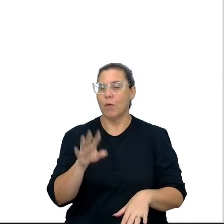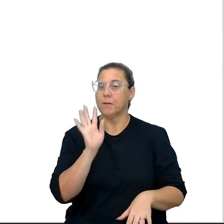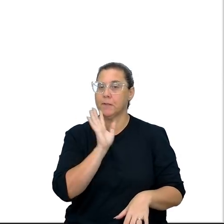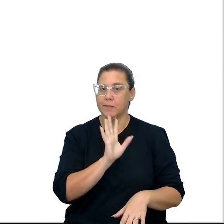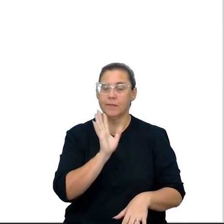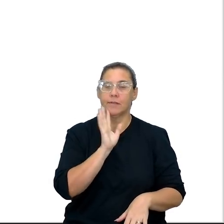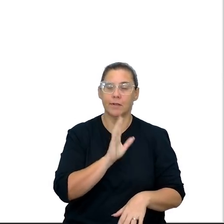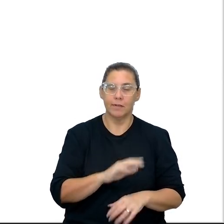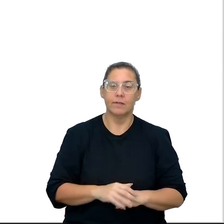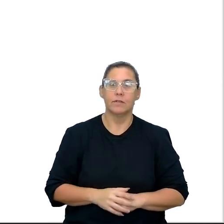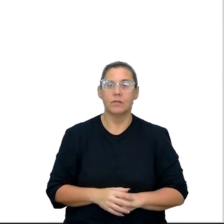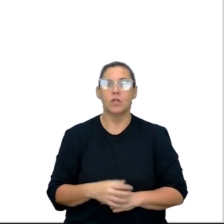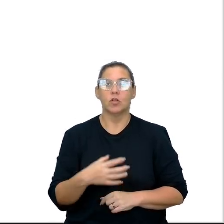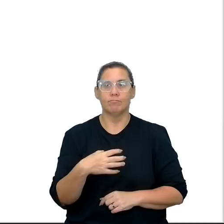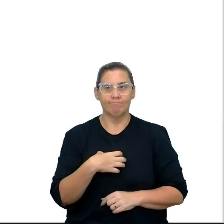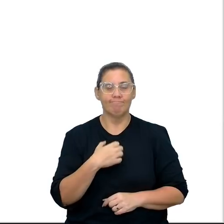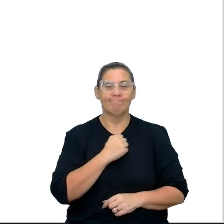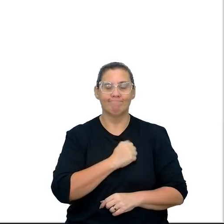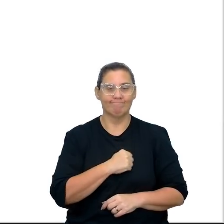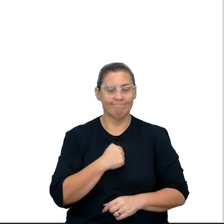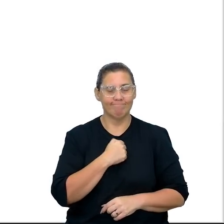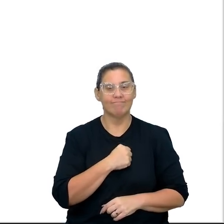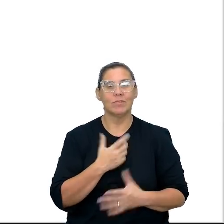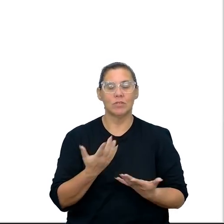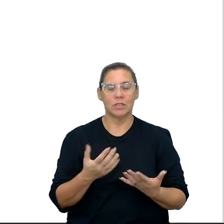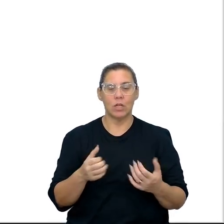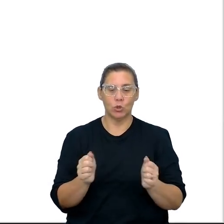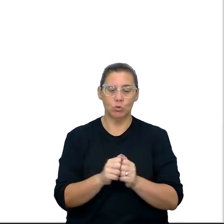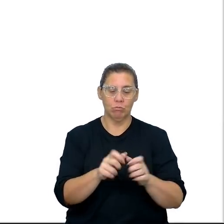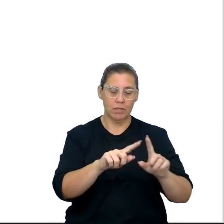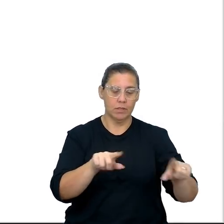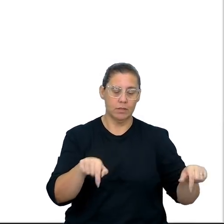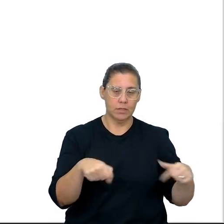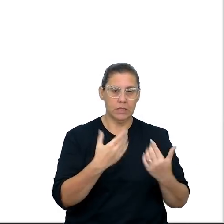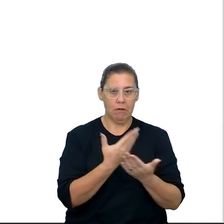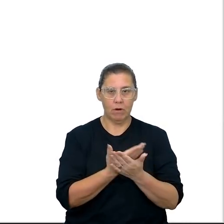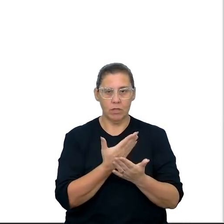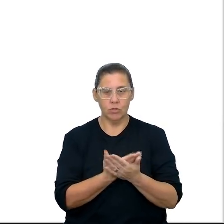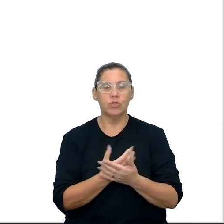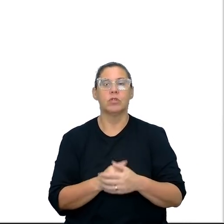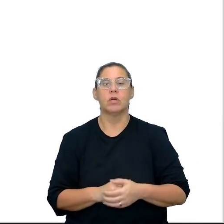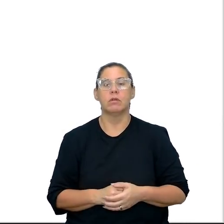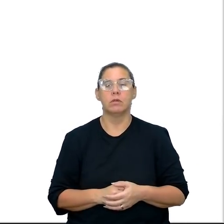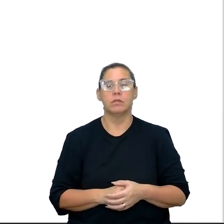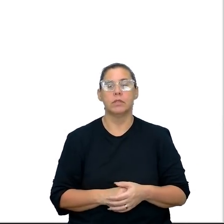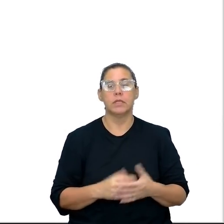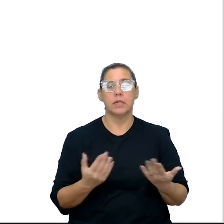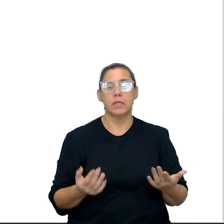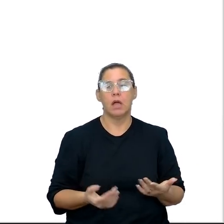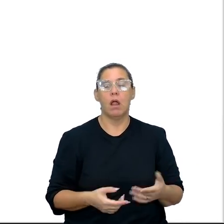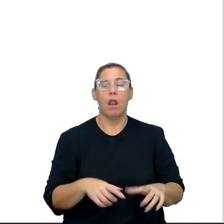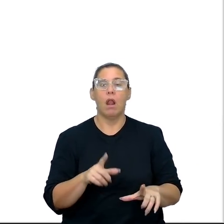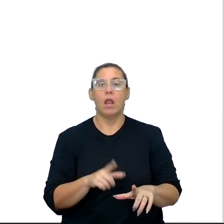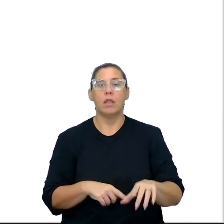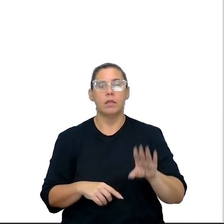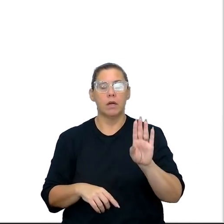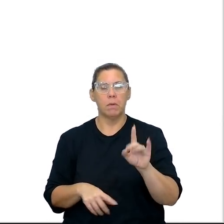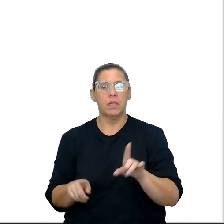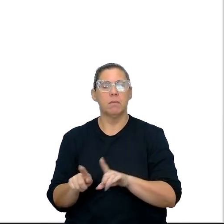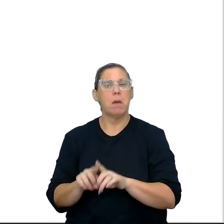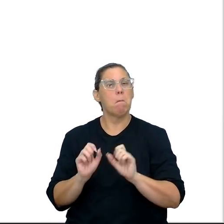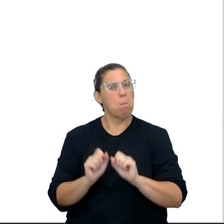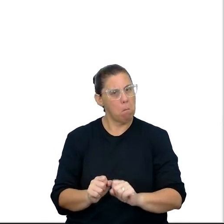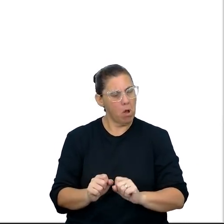bacana, assim, é uma das coisas que eu sinto bastante falta de estar em sala de aula. E aí, nesse item B, o professor ele também